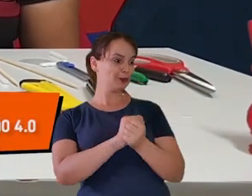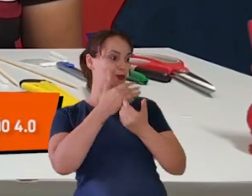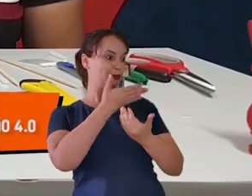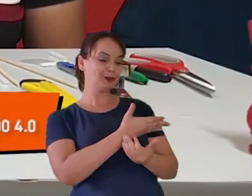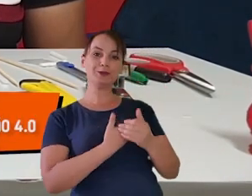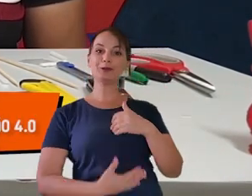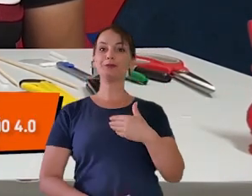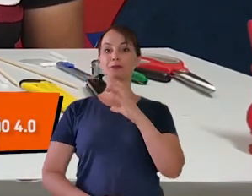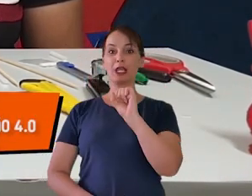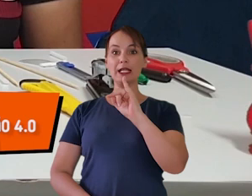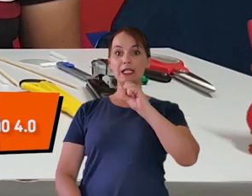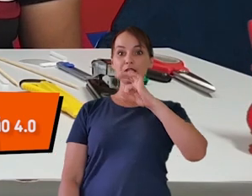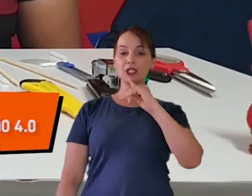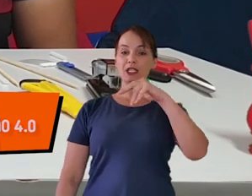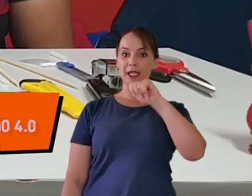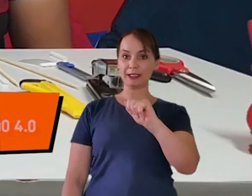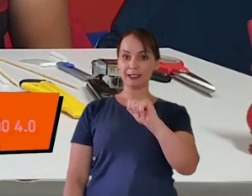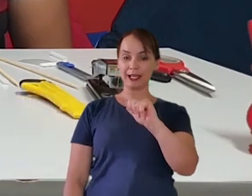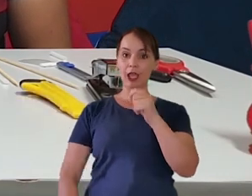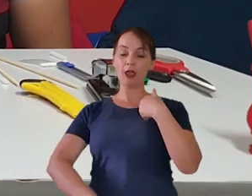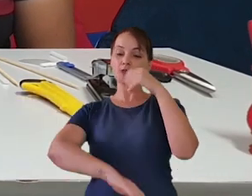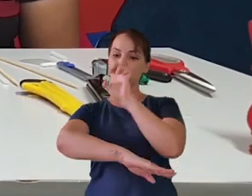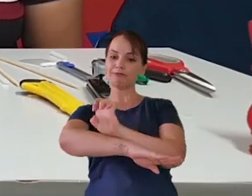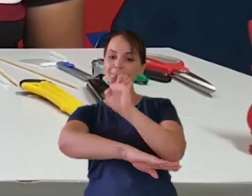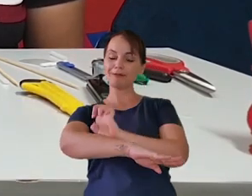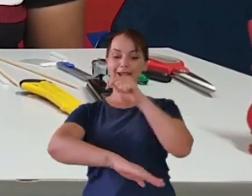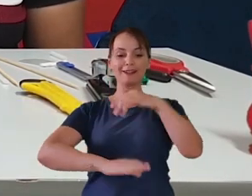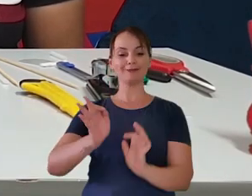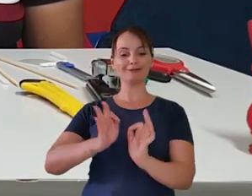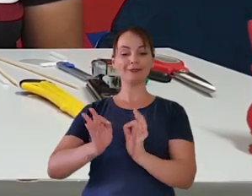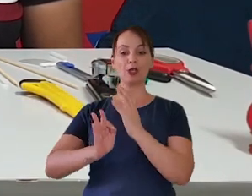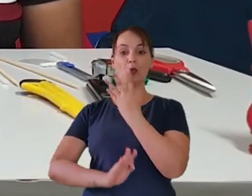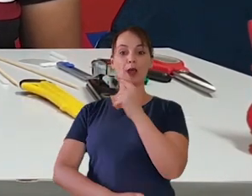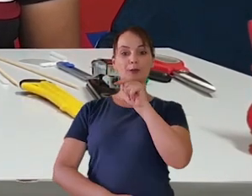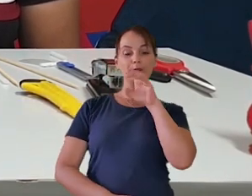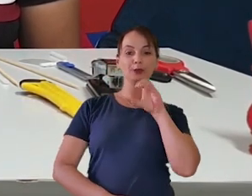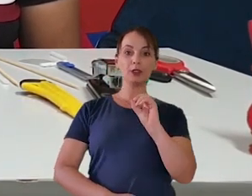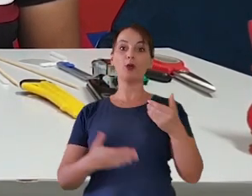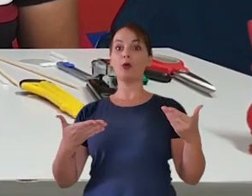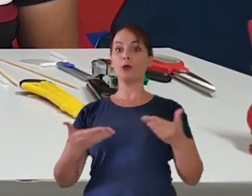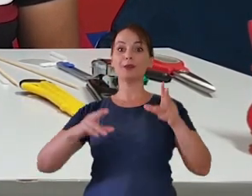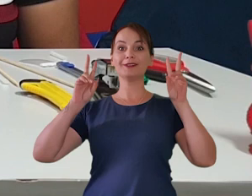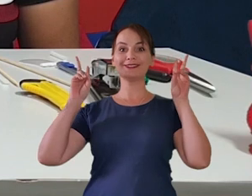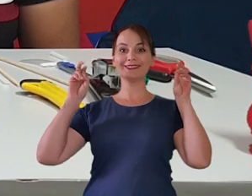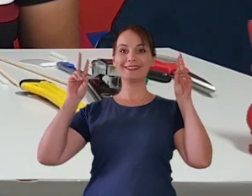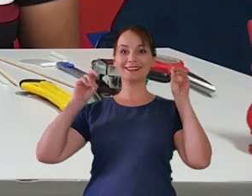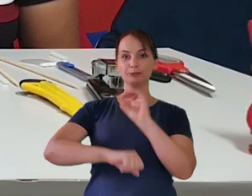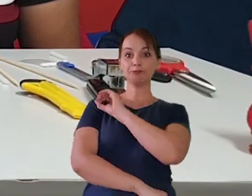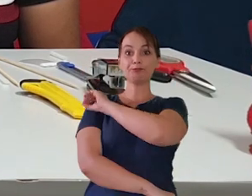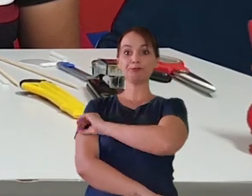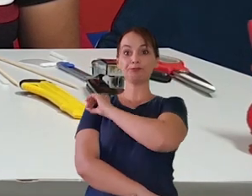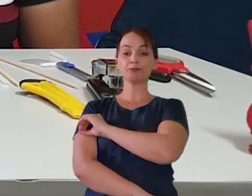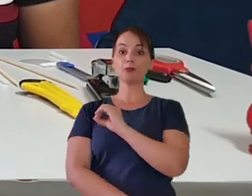sou estagiária aqui no programa Profissão 4.0. E hoje nós vamos falar sobre a oficina